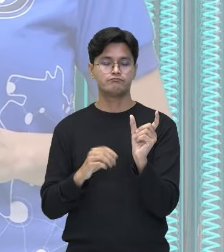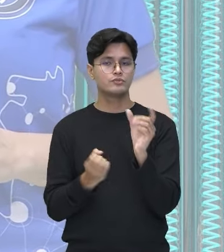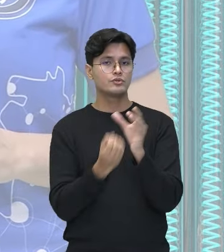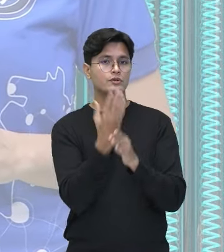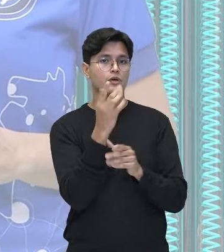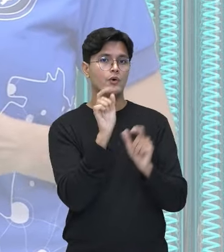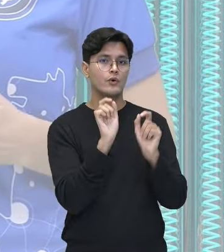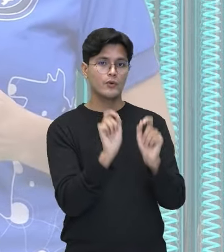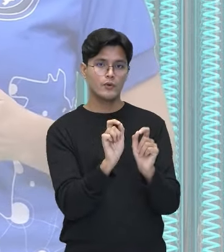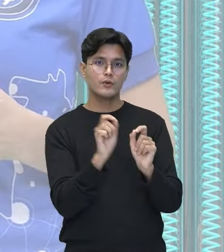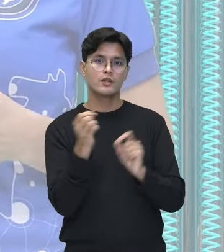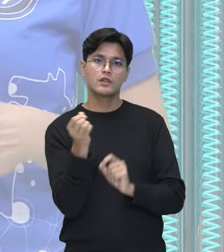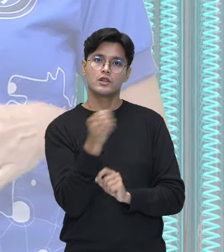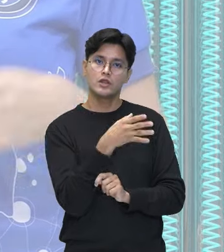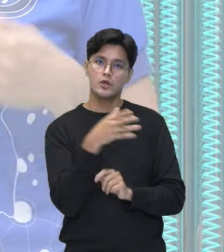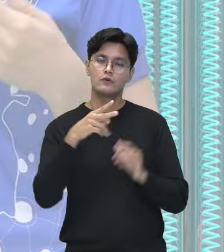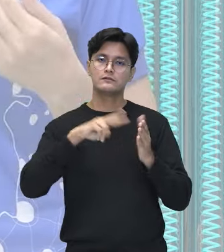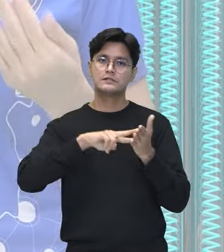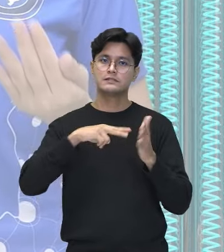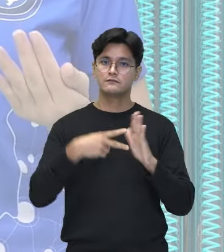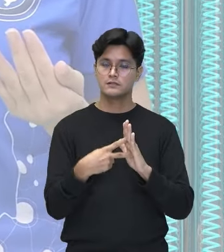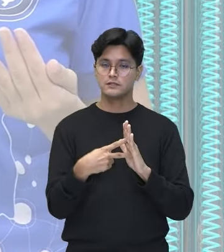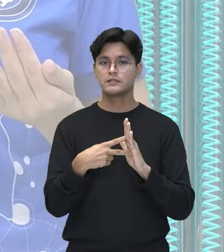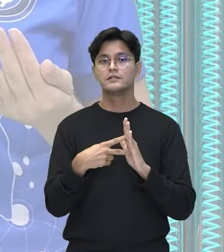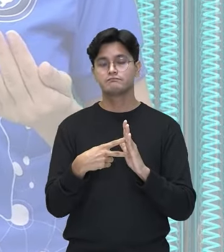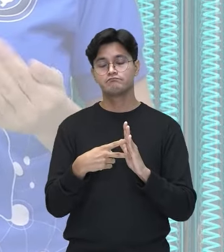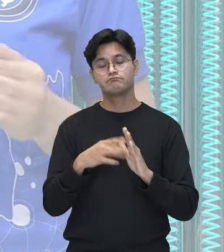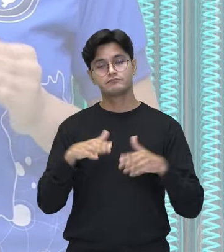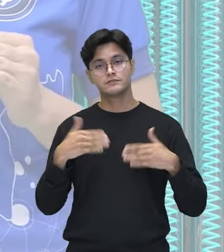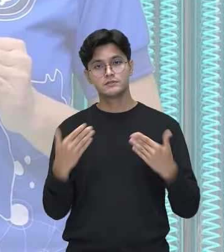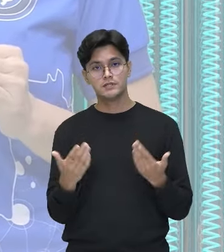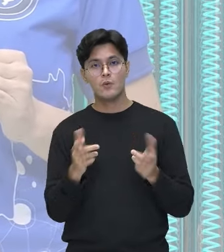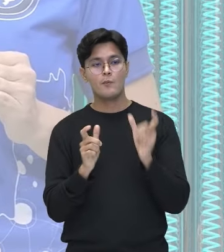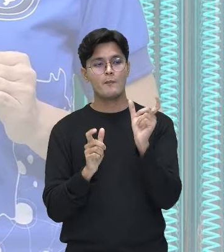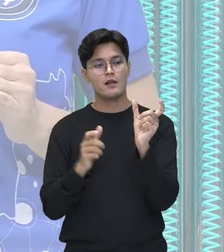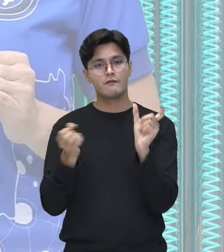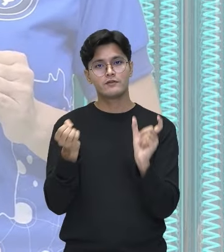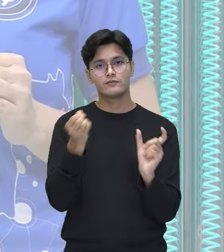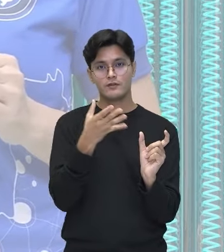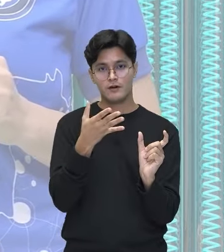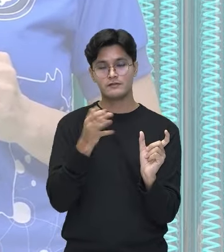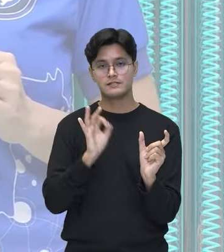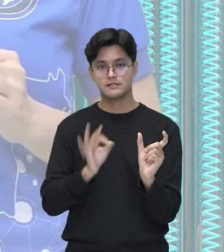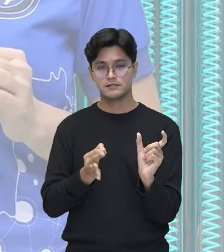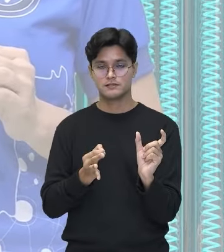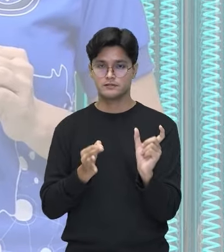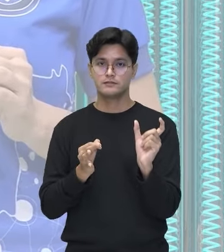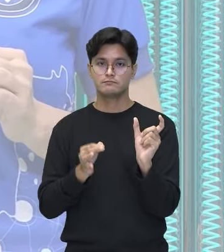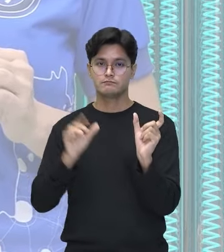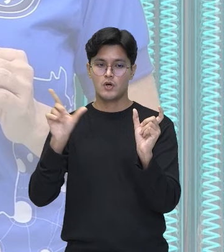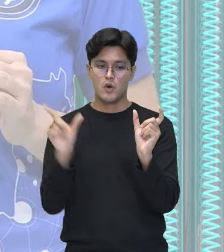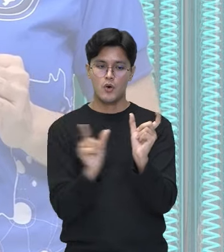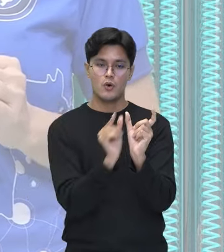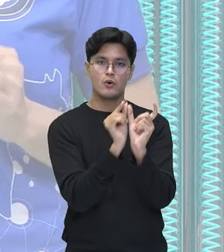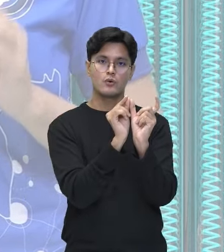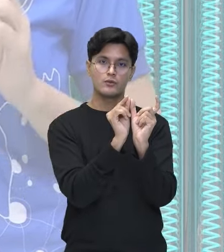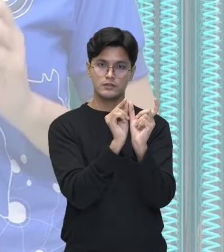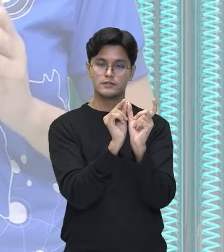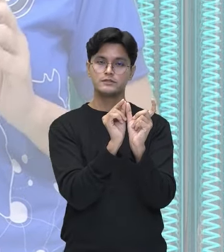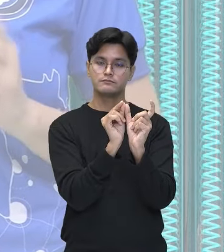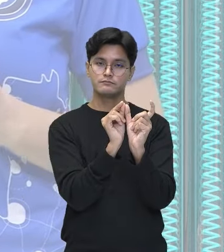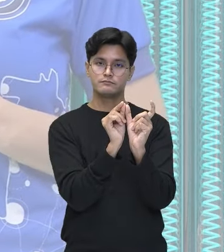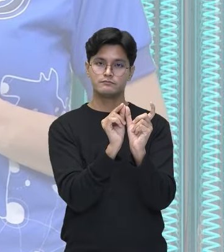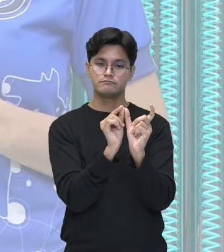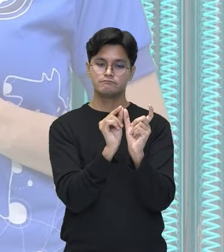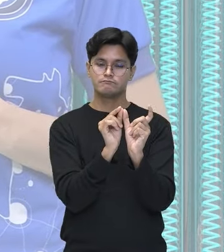Um novo significado, ou seja, uma nova palavra. Então, quando eu coloco esse afixo, né, esse pedacinho de palavra lá